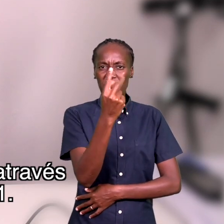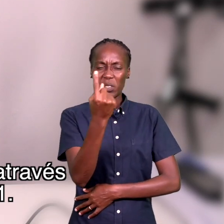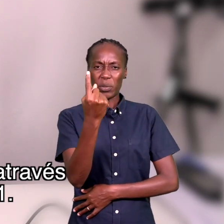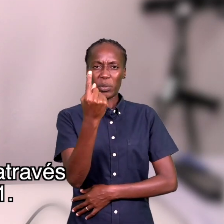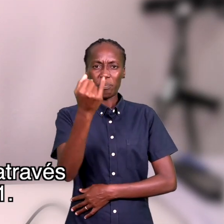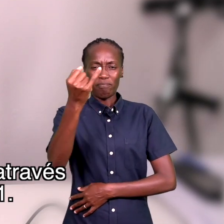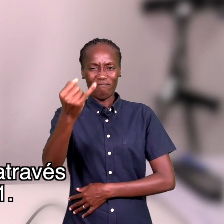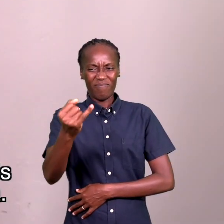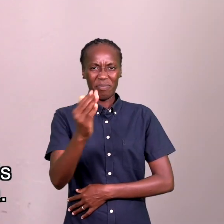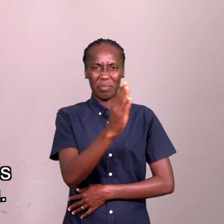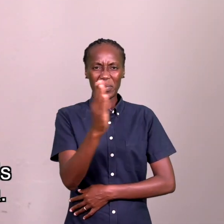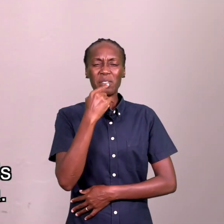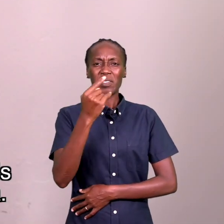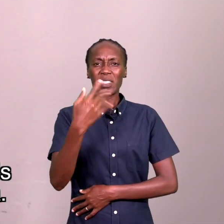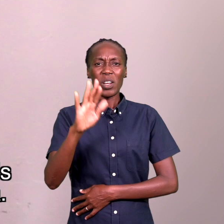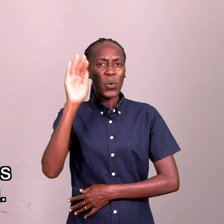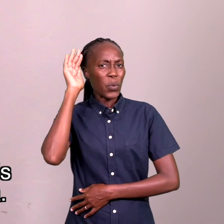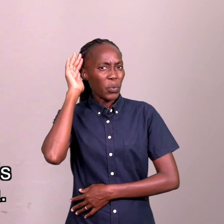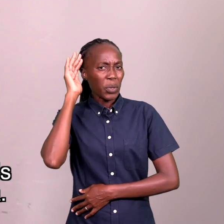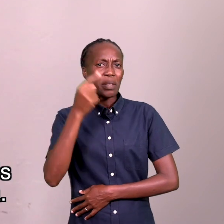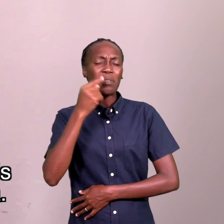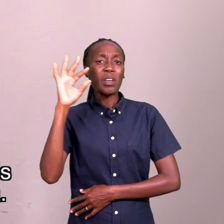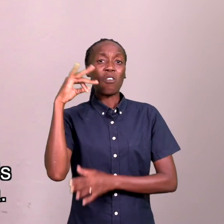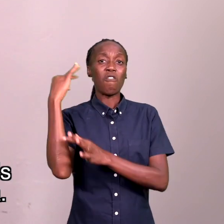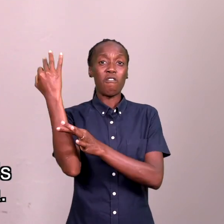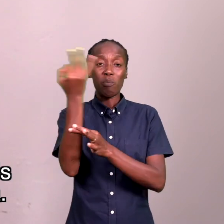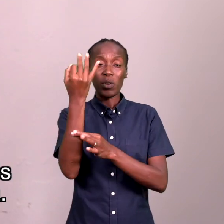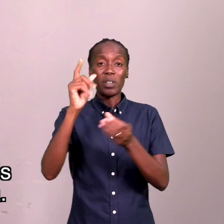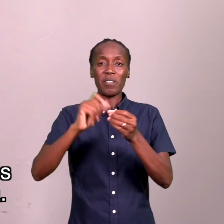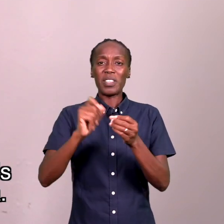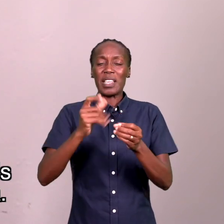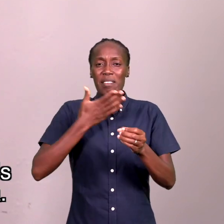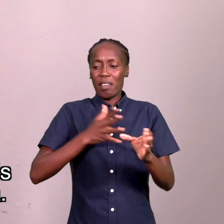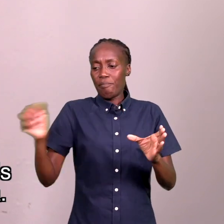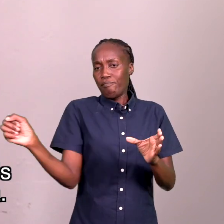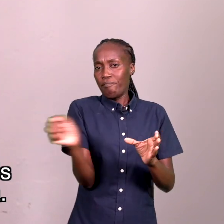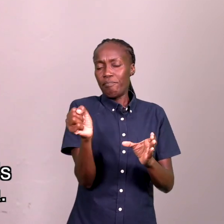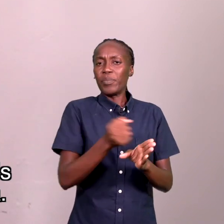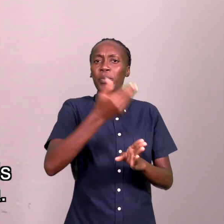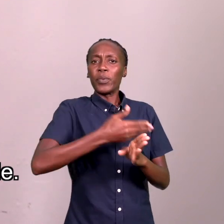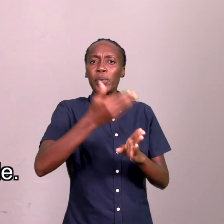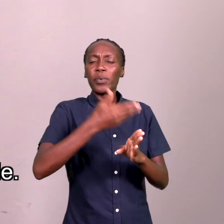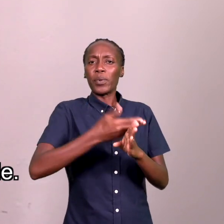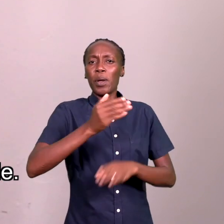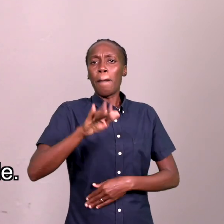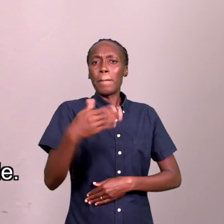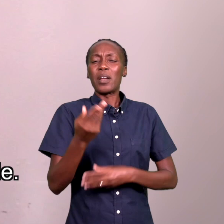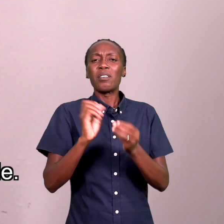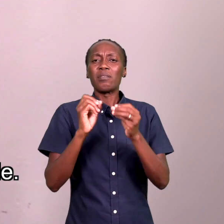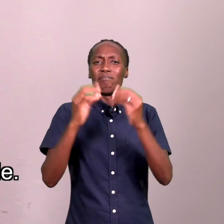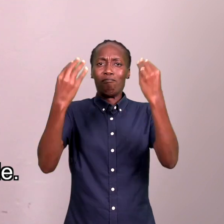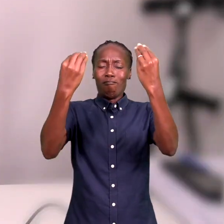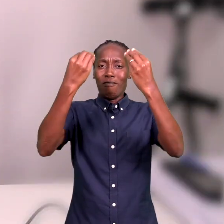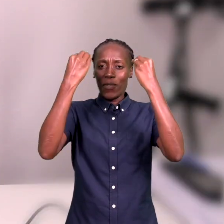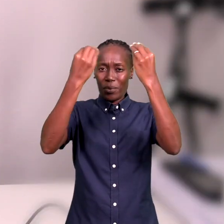finais de 2021. Então, estagiei por 45 dias. Depois do estágio, eu voltei para casa. Na altura, ainda ia à